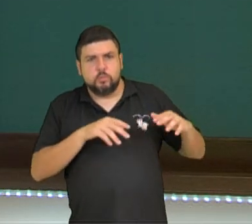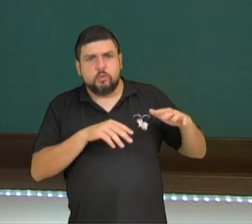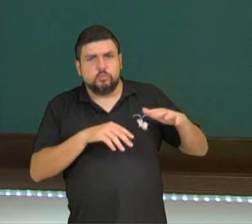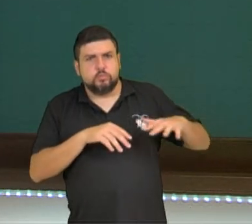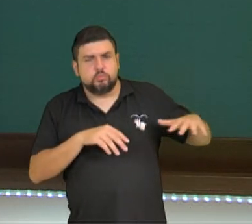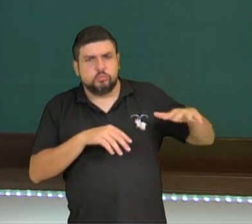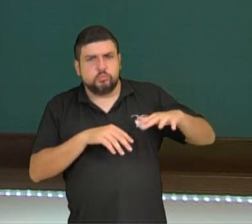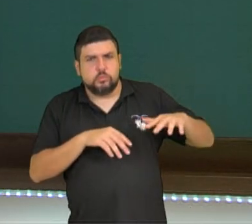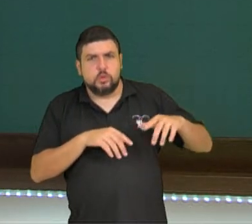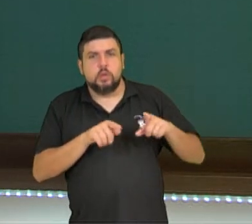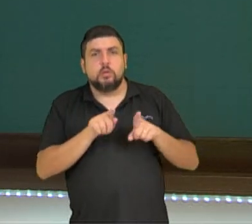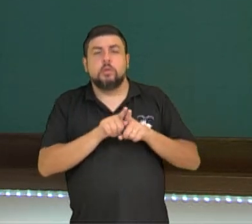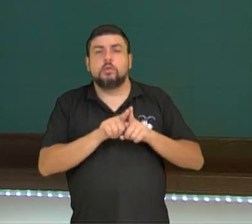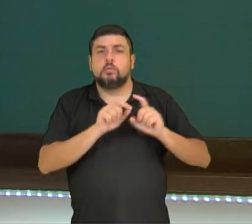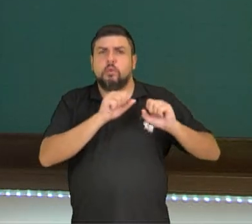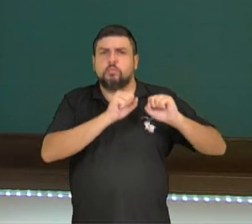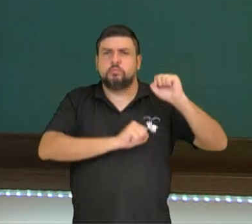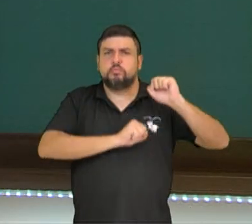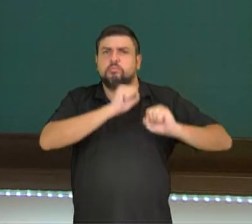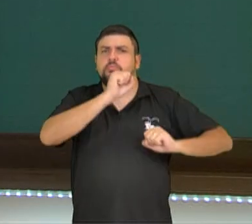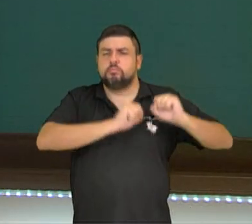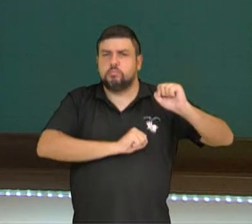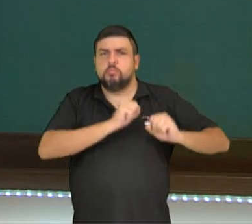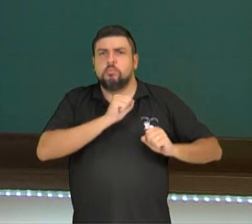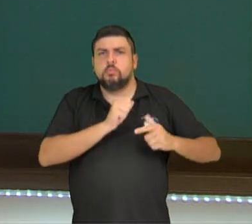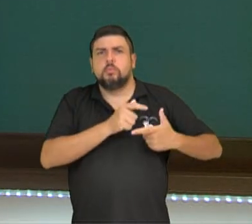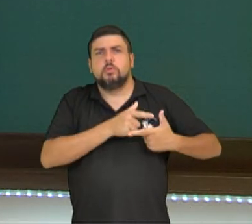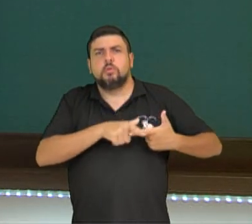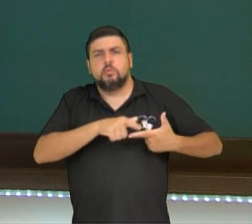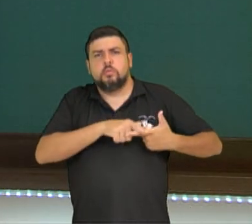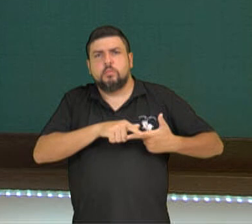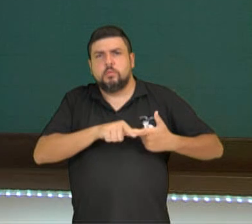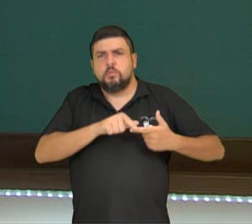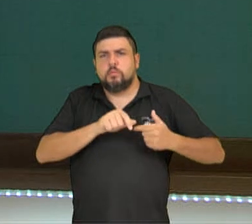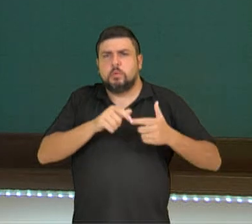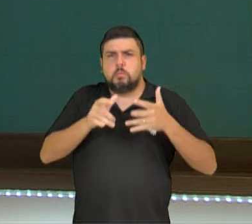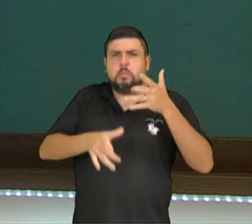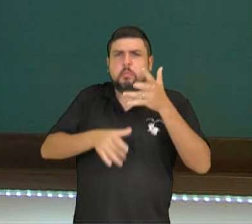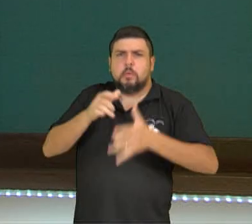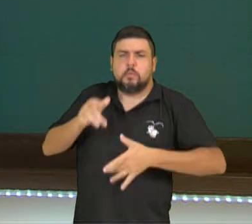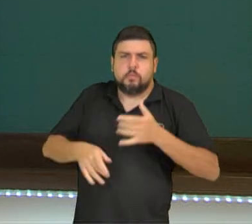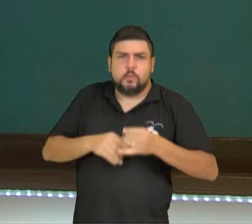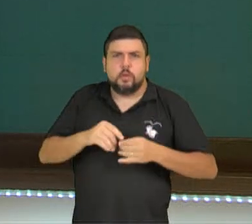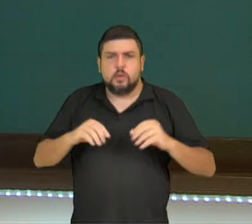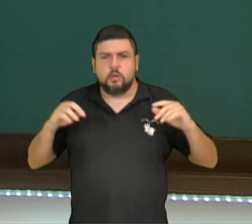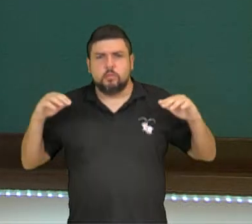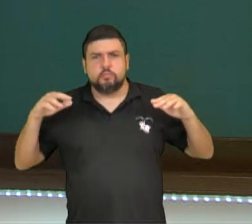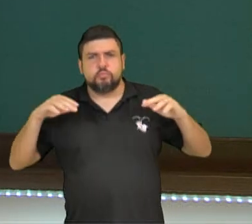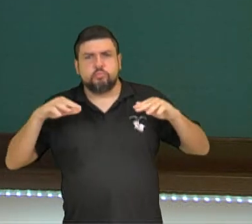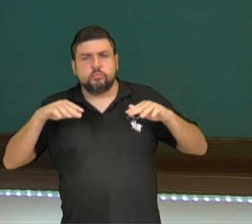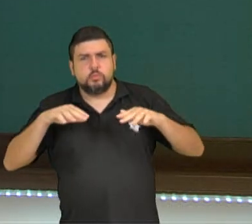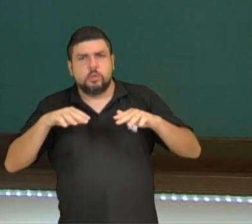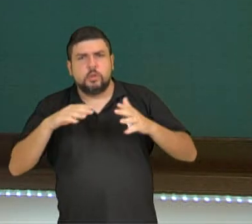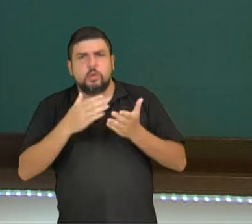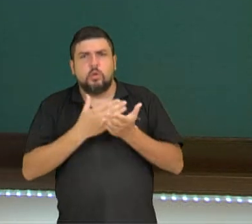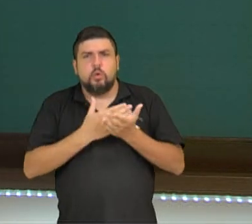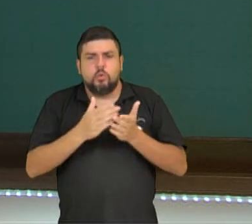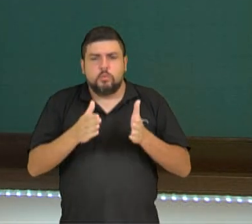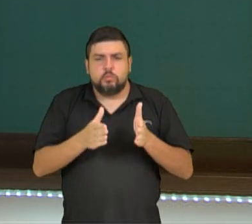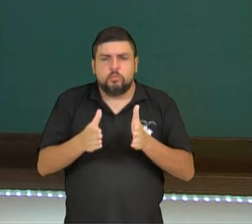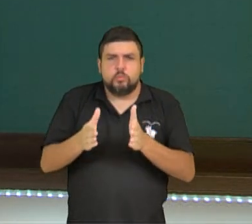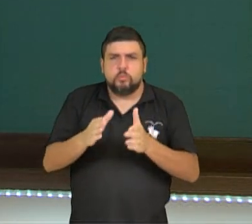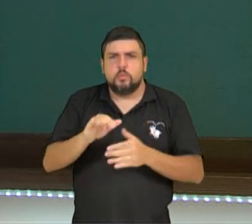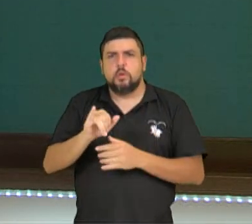atividades industriais e comerciais, né, que acontecem em toda a região ali da cabeceira, né, da parte inicial do rio